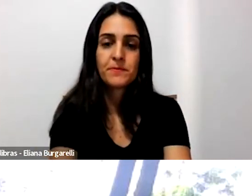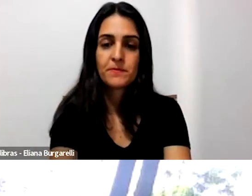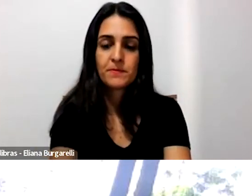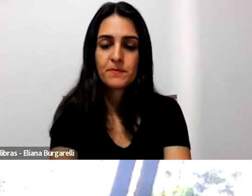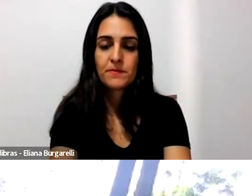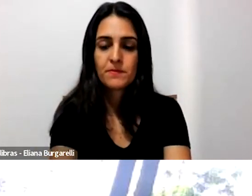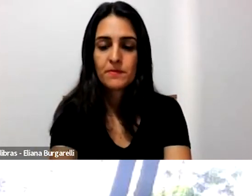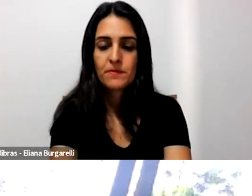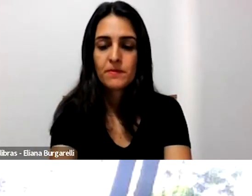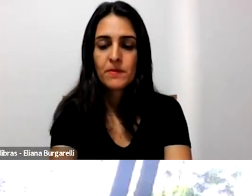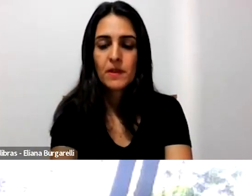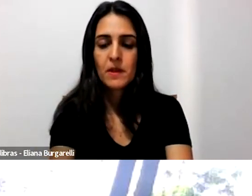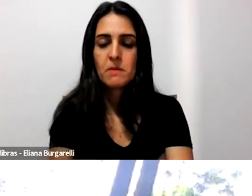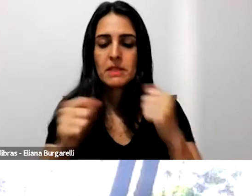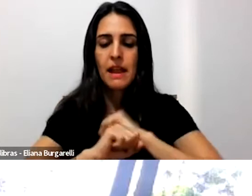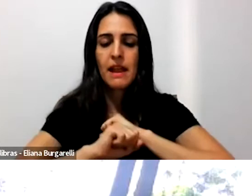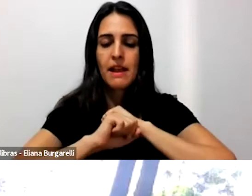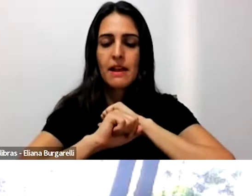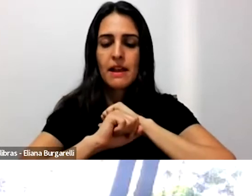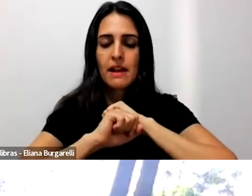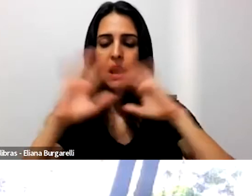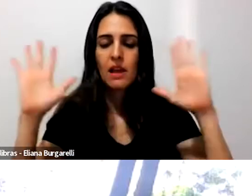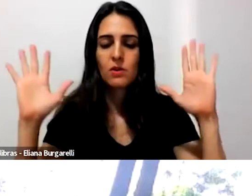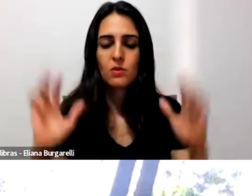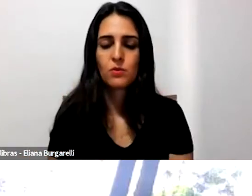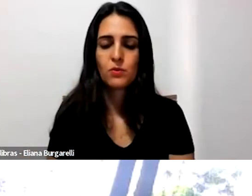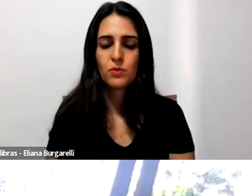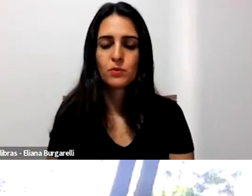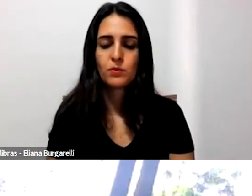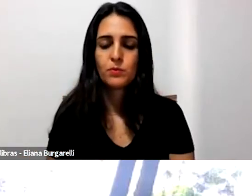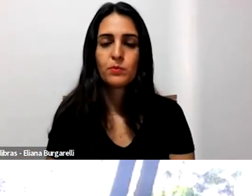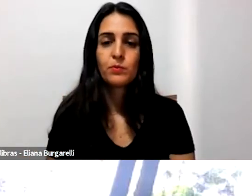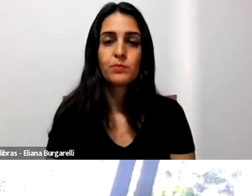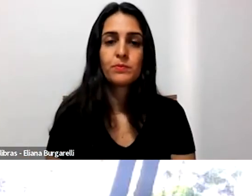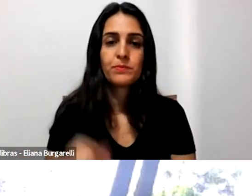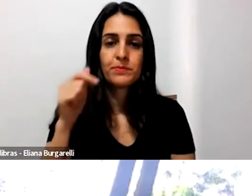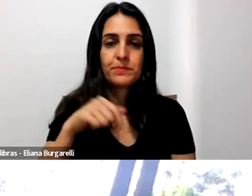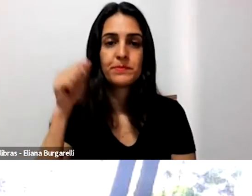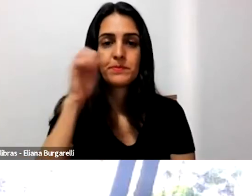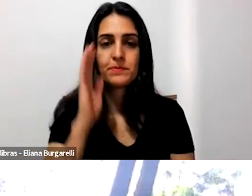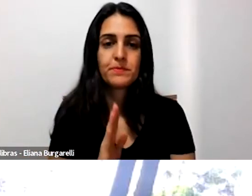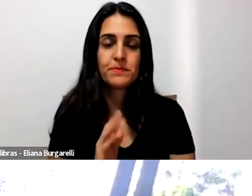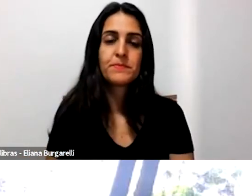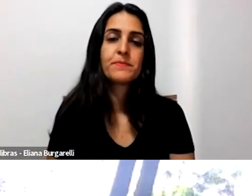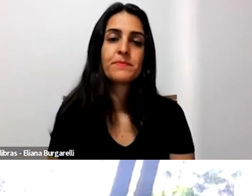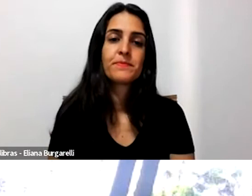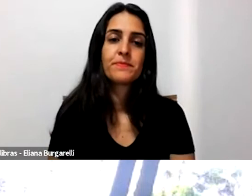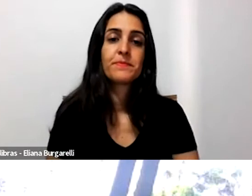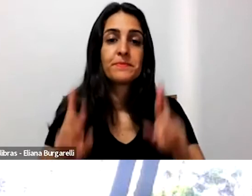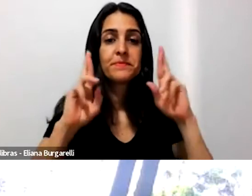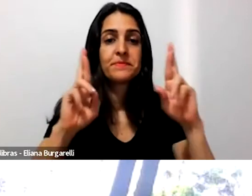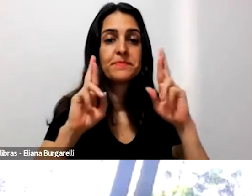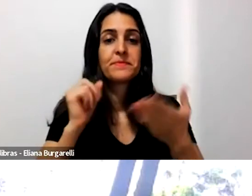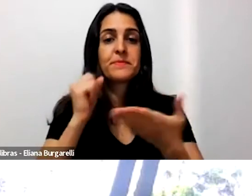que queremos, sim, o respeito aos povos tradicionais, queremos, sim, a preservação da floresta e queremos, sim,